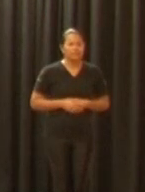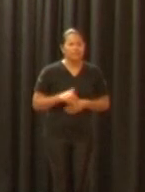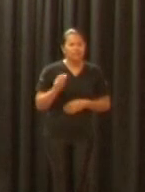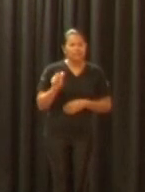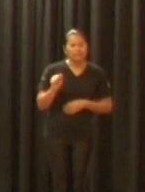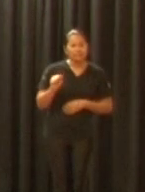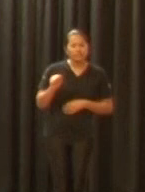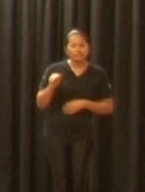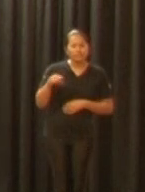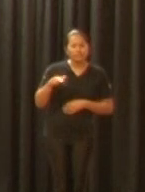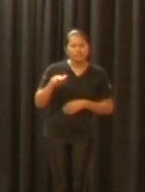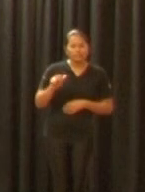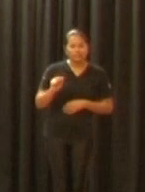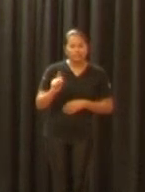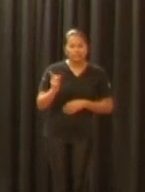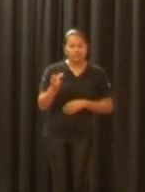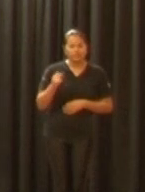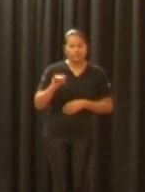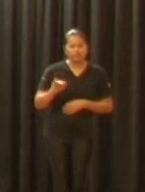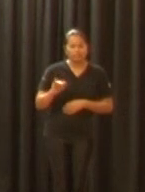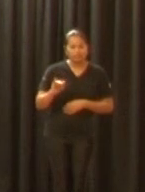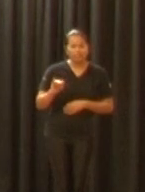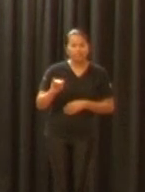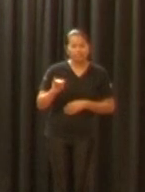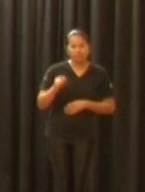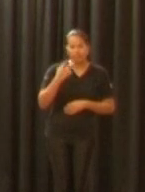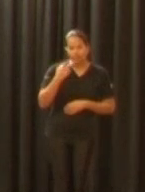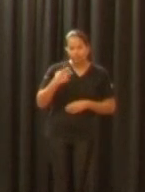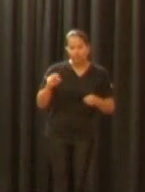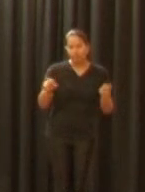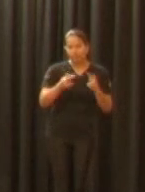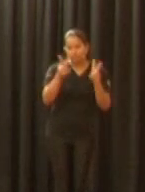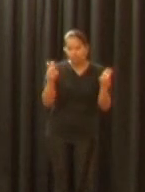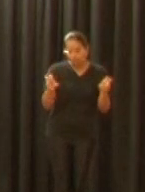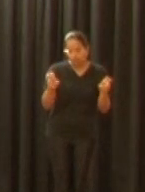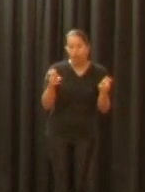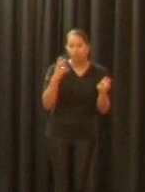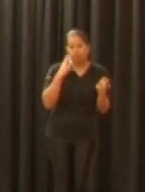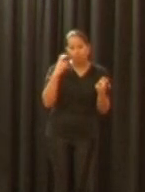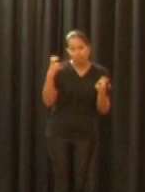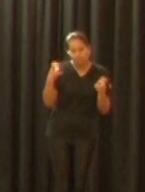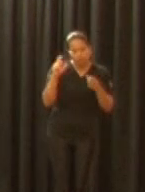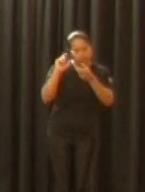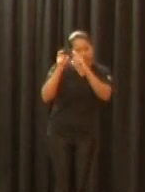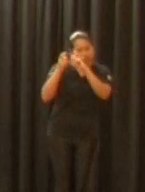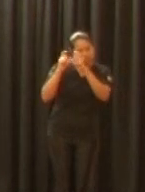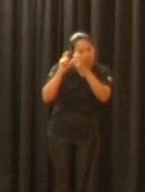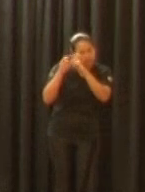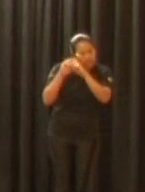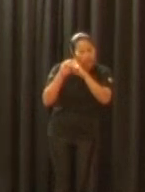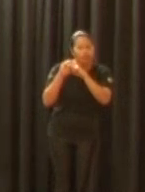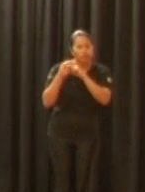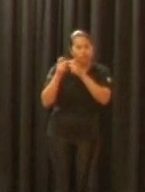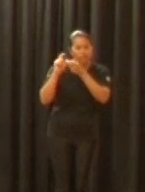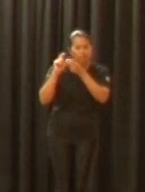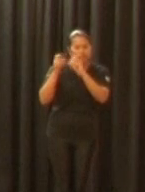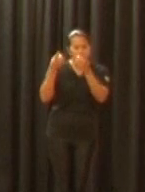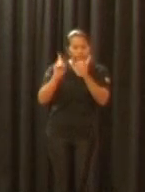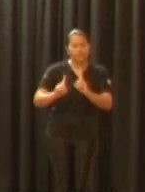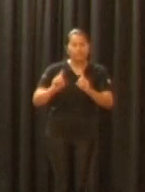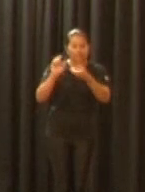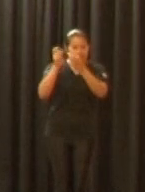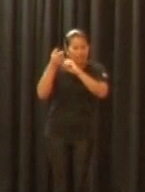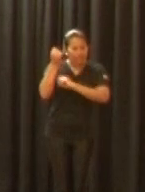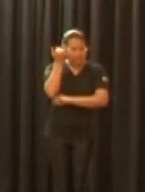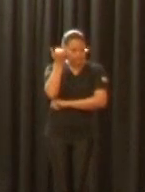lugar da deficiência intelectual, né? E um pouco sobre esse trabalho também, assim, o quanto que é difícil a gente encontrar,